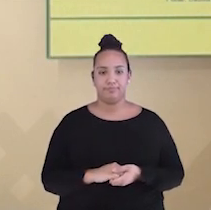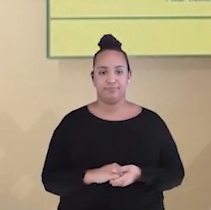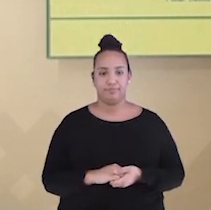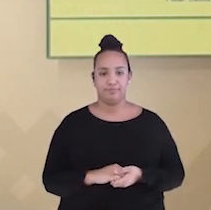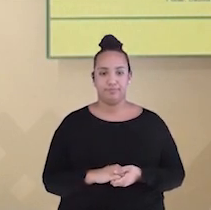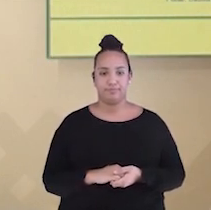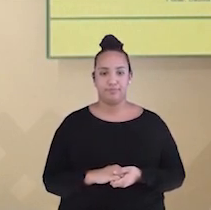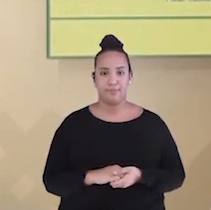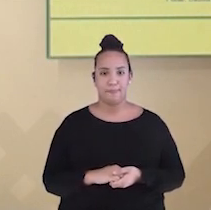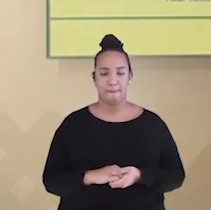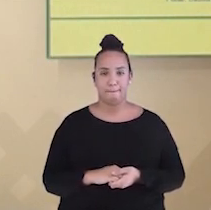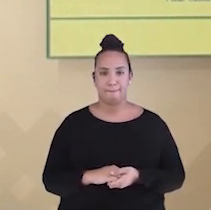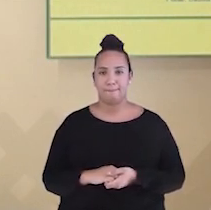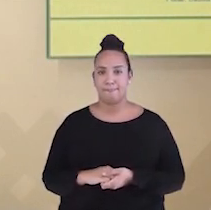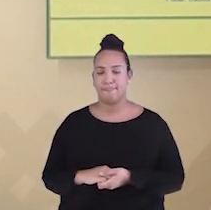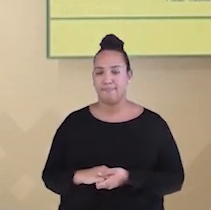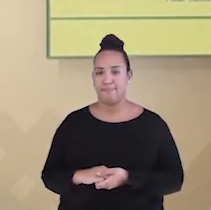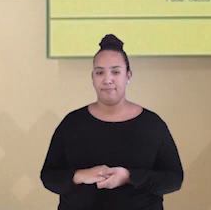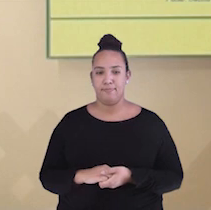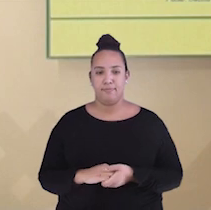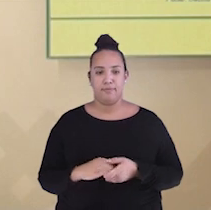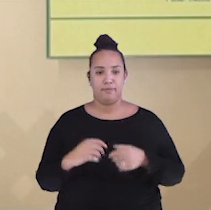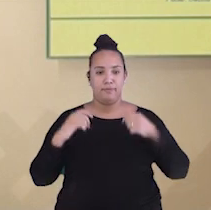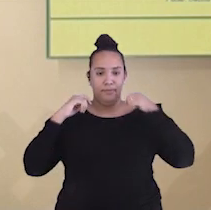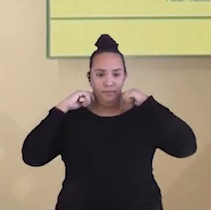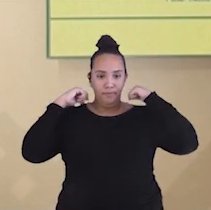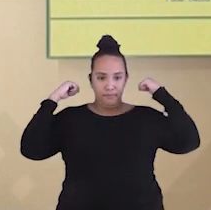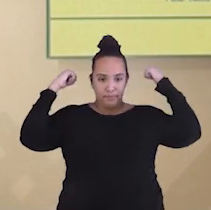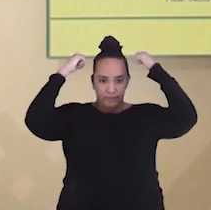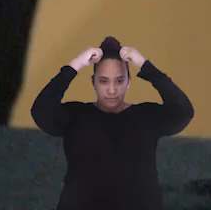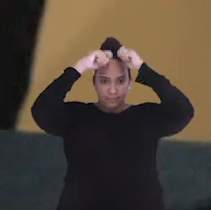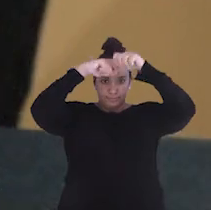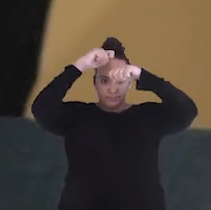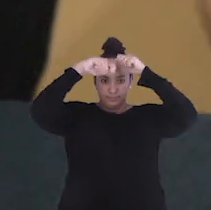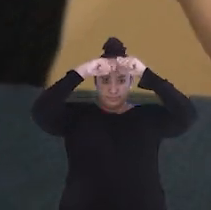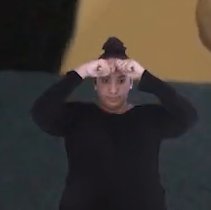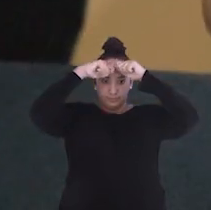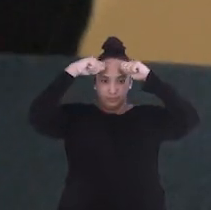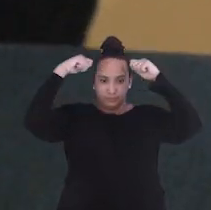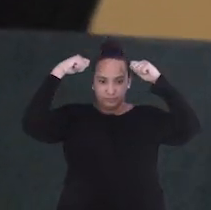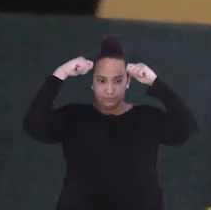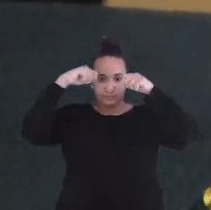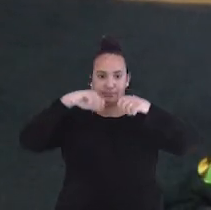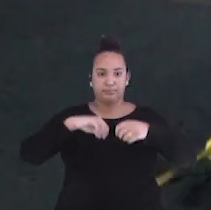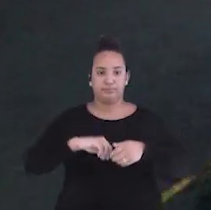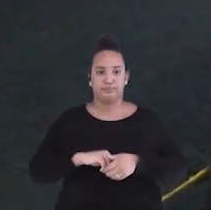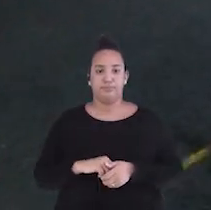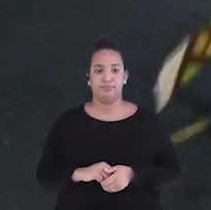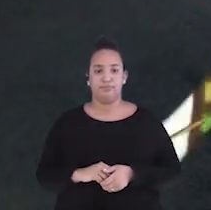Vamos passar por trás aqui e dar o nozinho na frente.